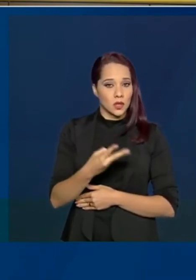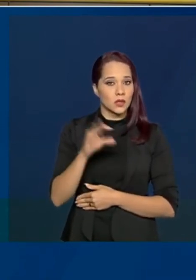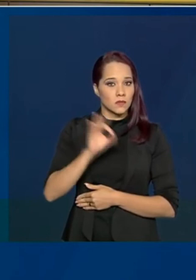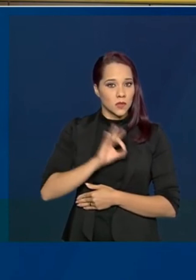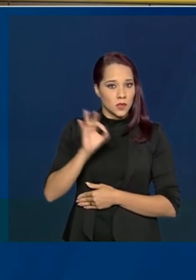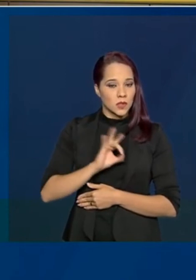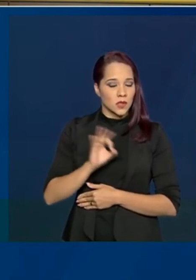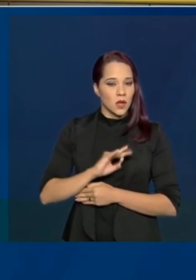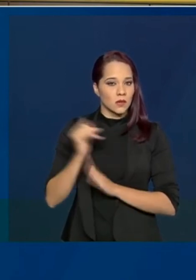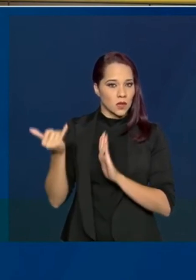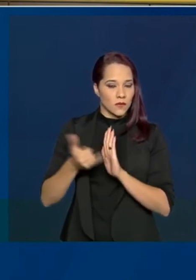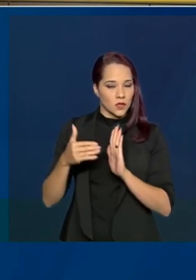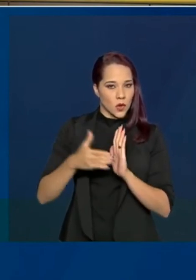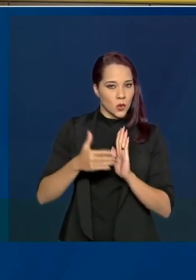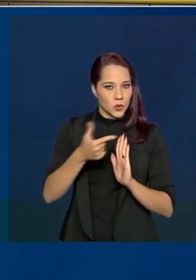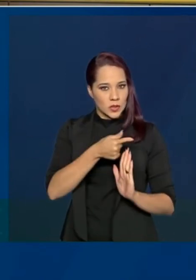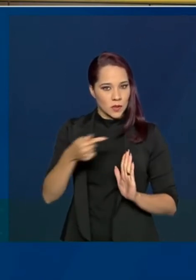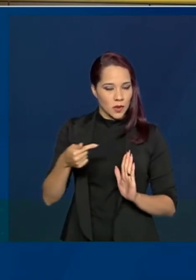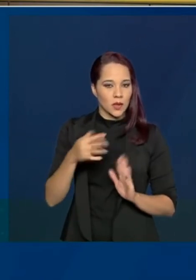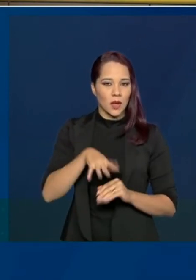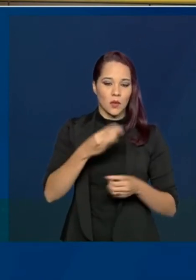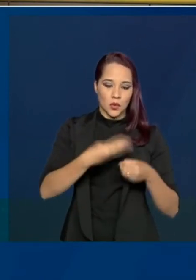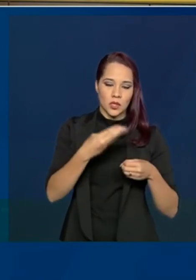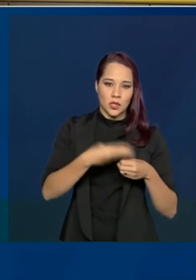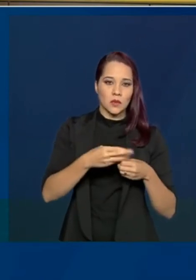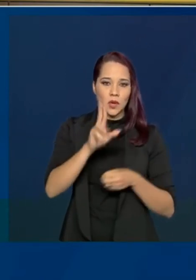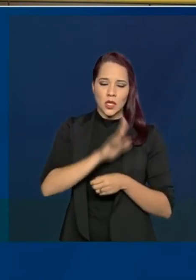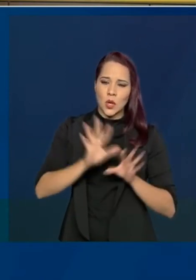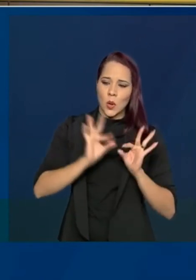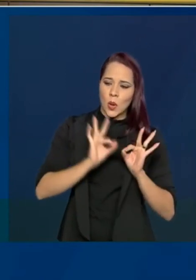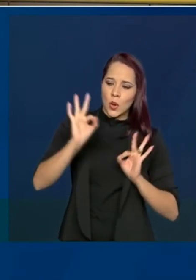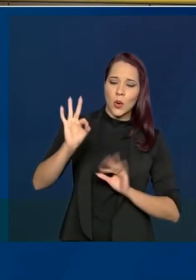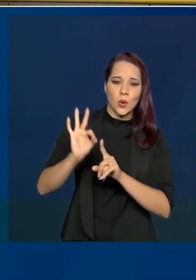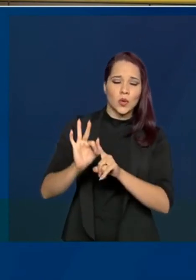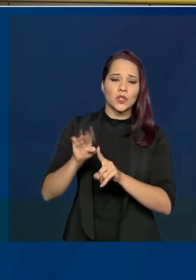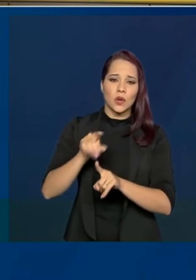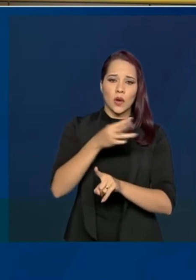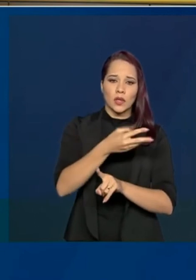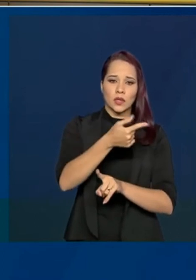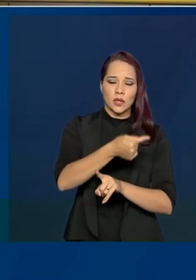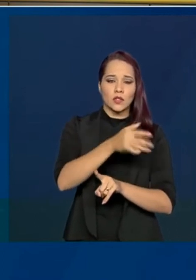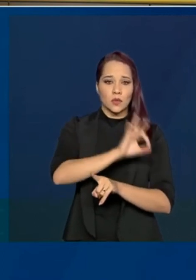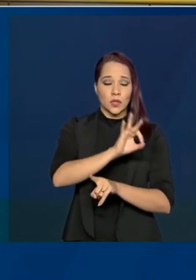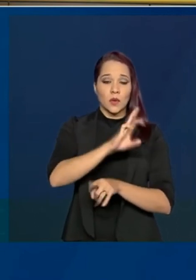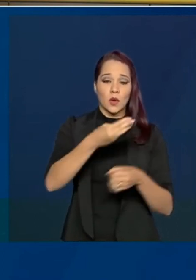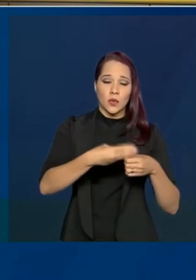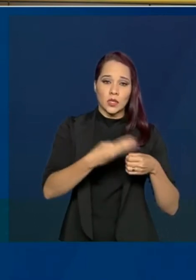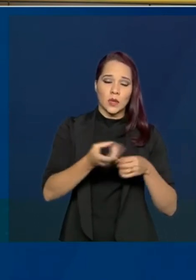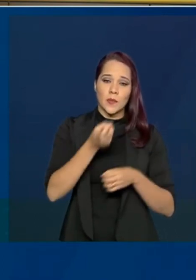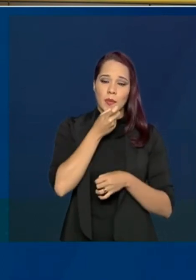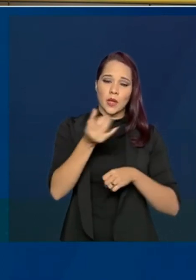53% dos registros na última semana foram em municípios de regiões de interior e 47% em municípios da